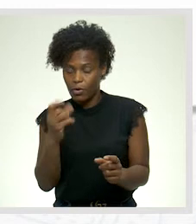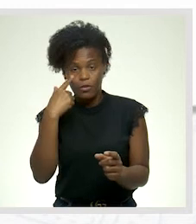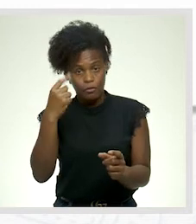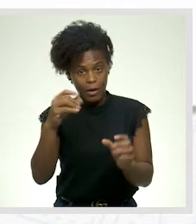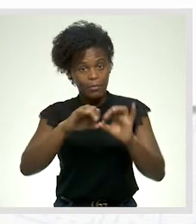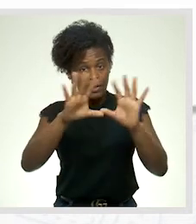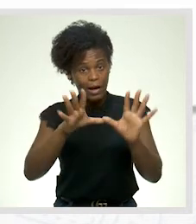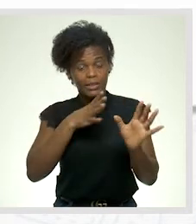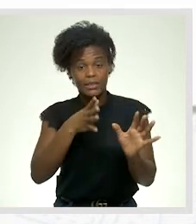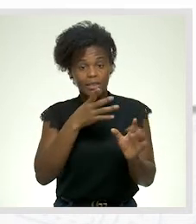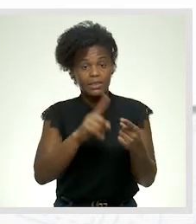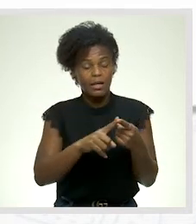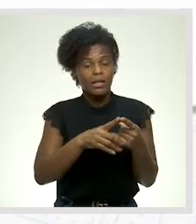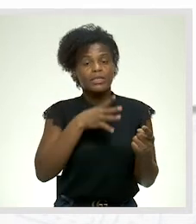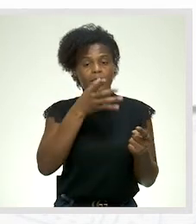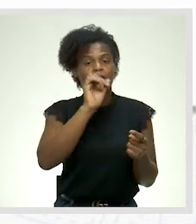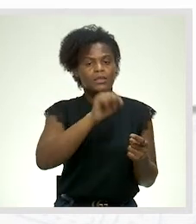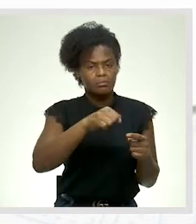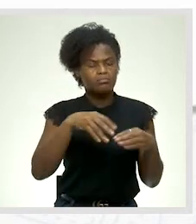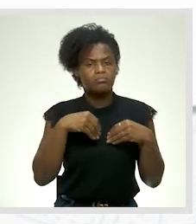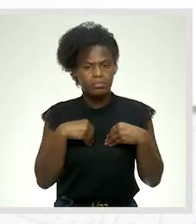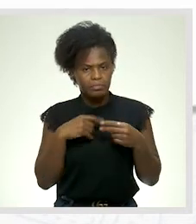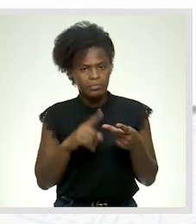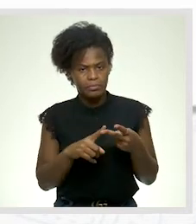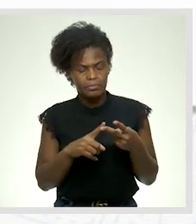claramente a dizer afirmar, admitir,